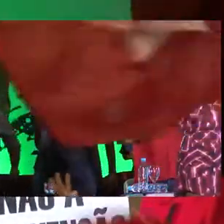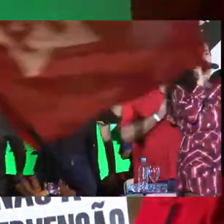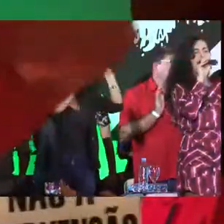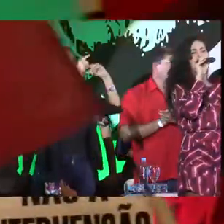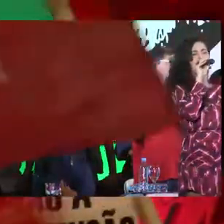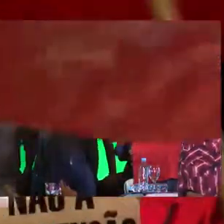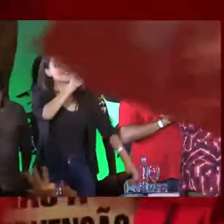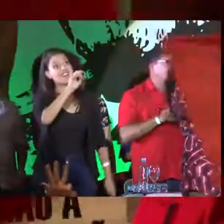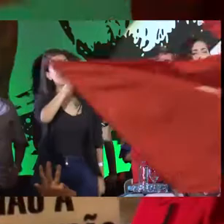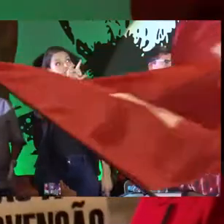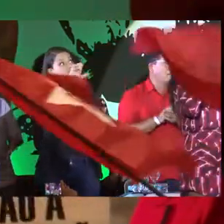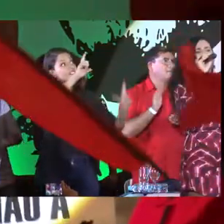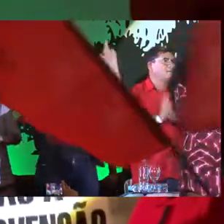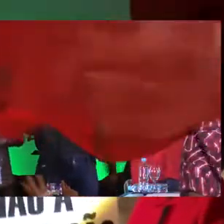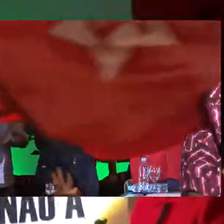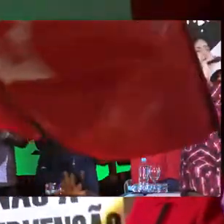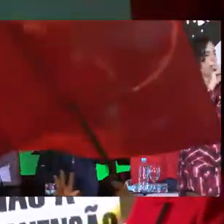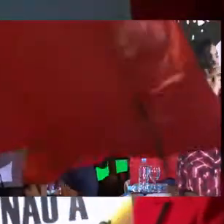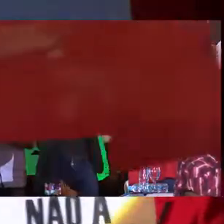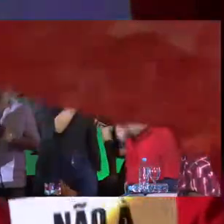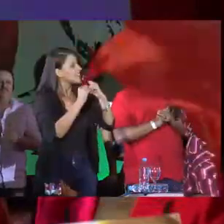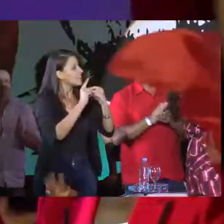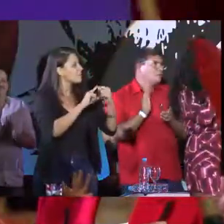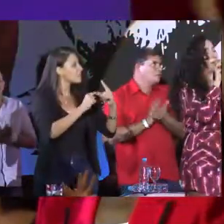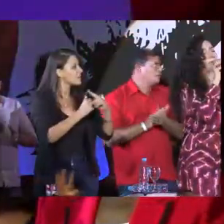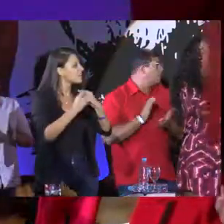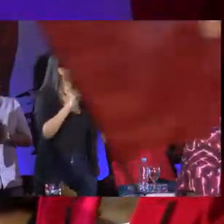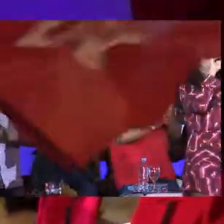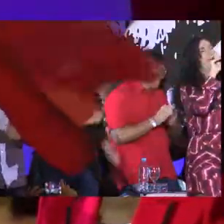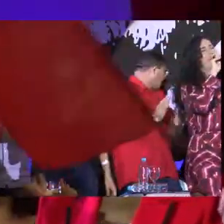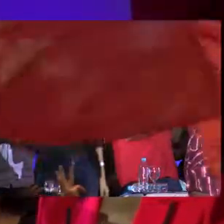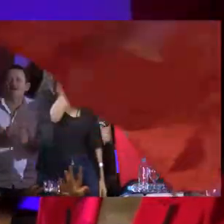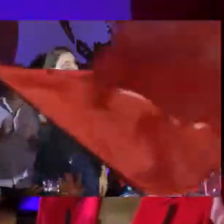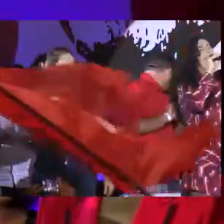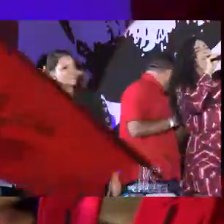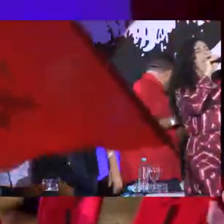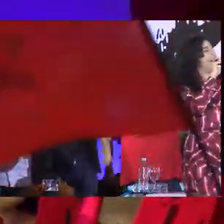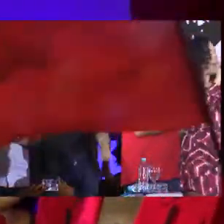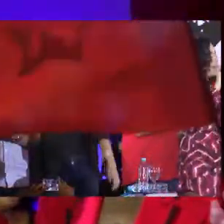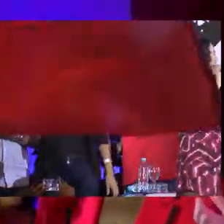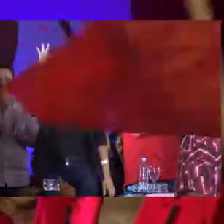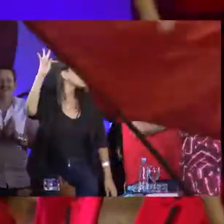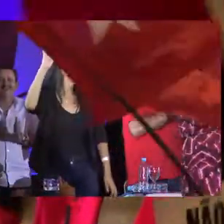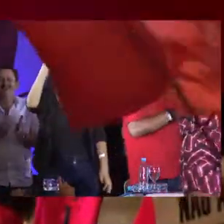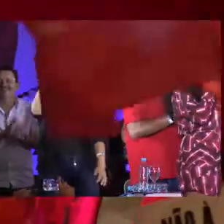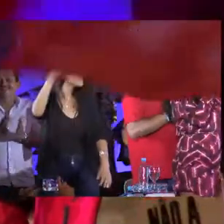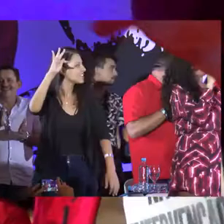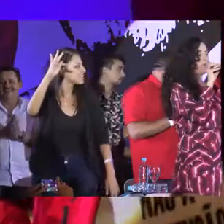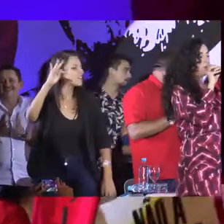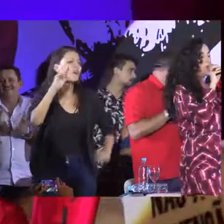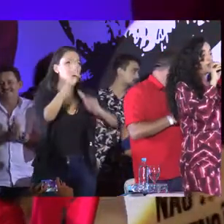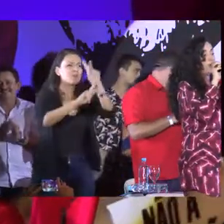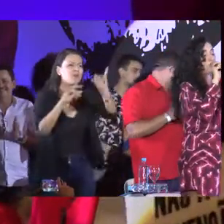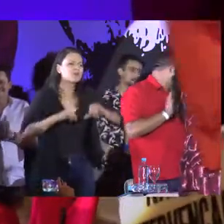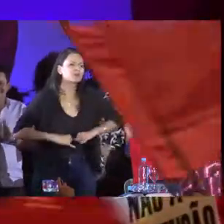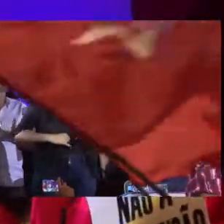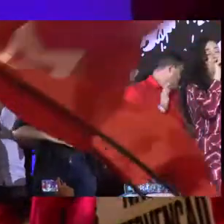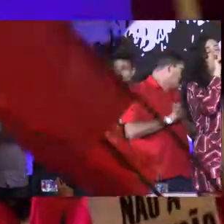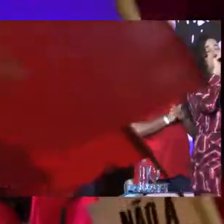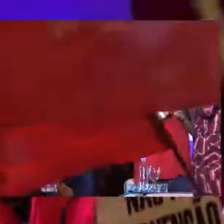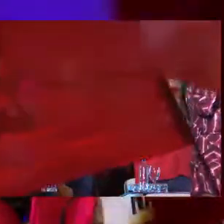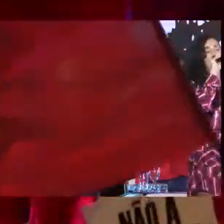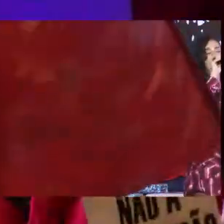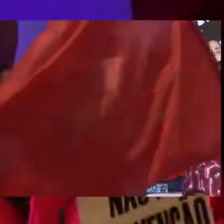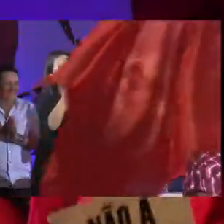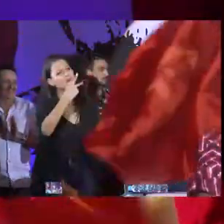Que agora vai vencer e vai vencer. PT, PT, PT. O meu povo sofre hoje, espera